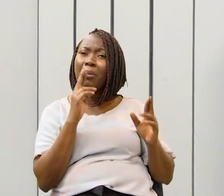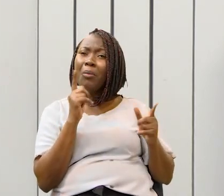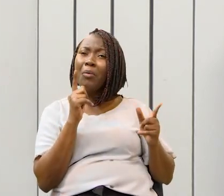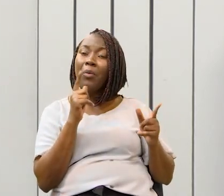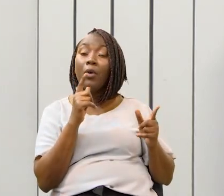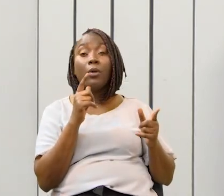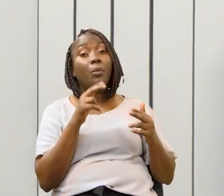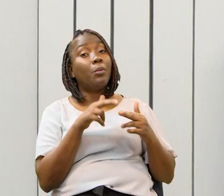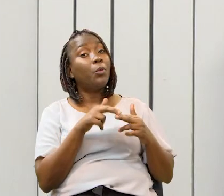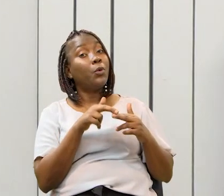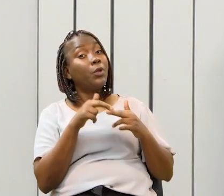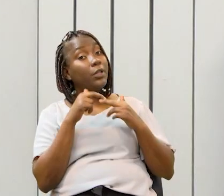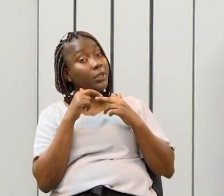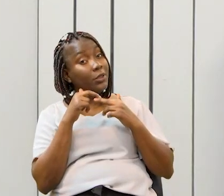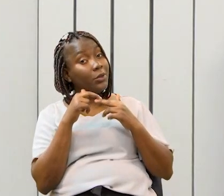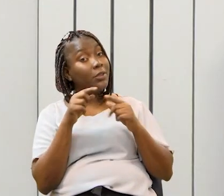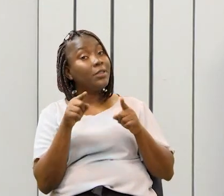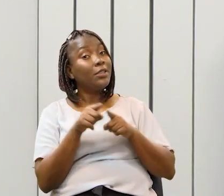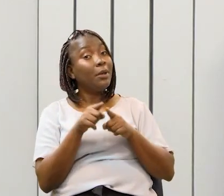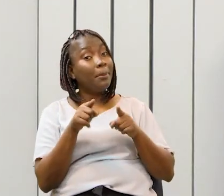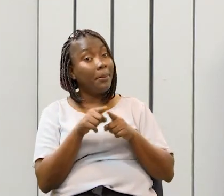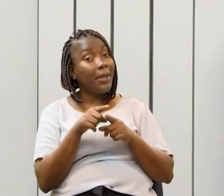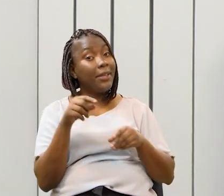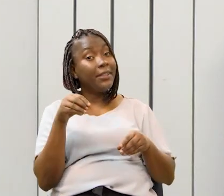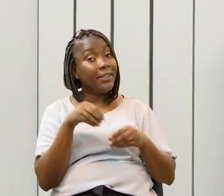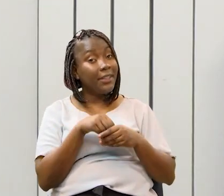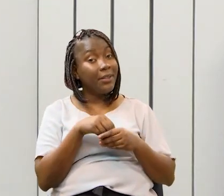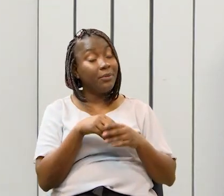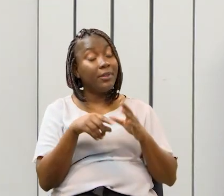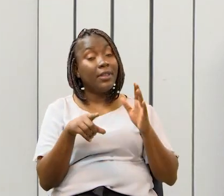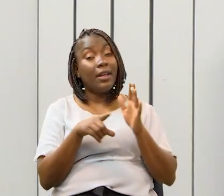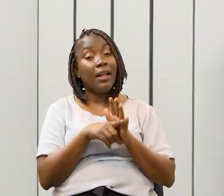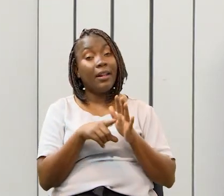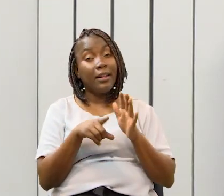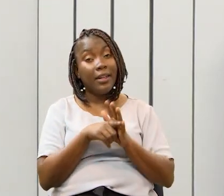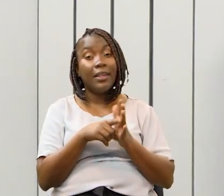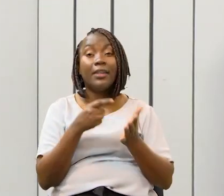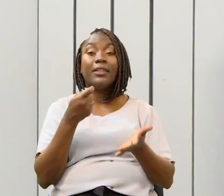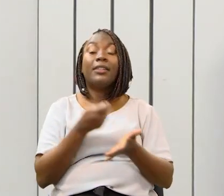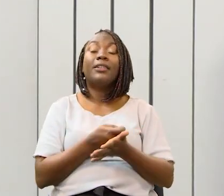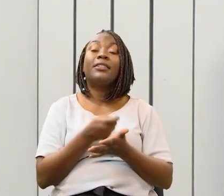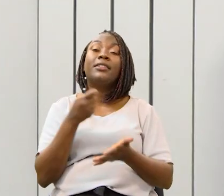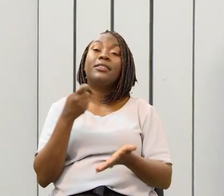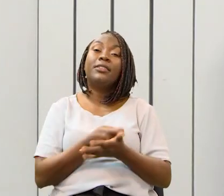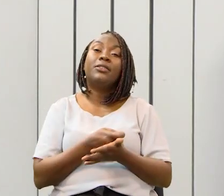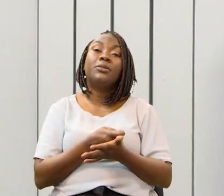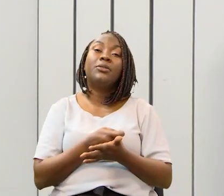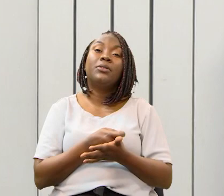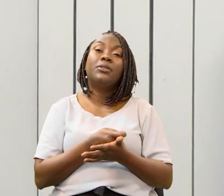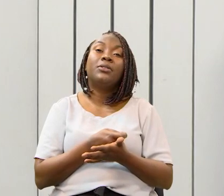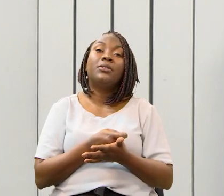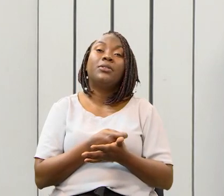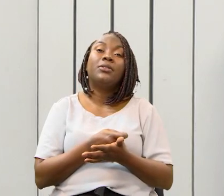não. Então, justamente por isso que também dentro da lei está sendo exigido